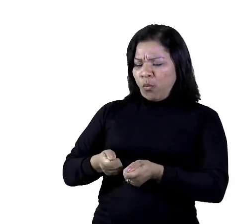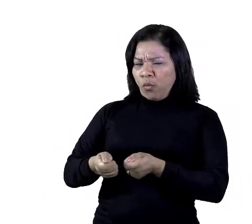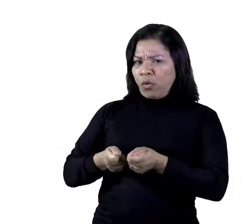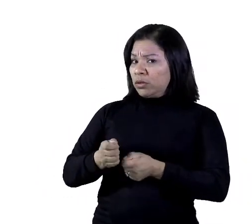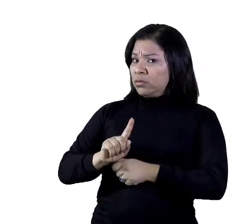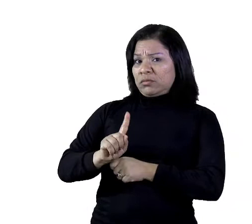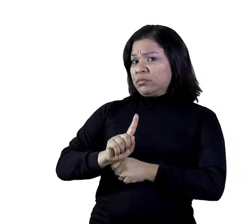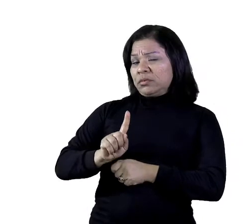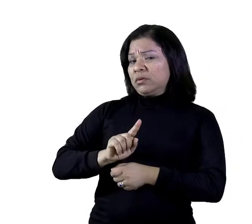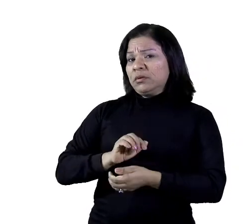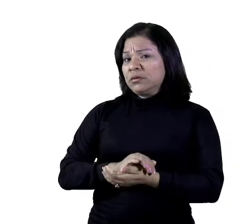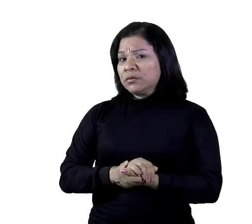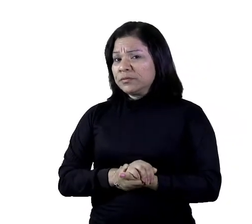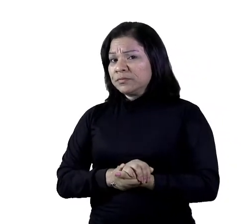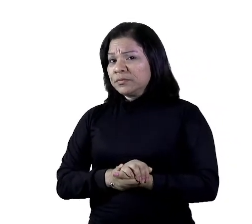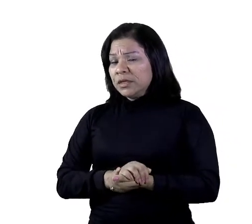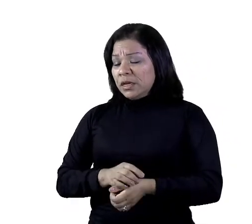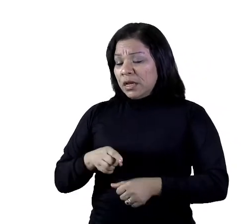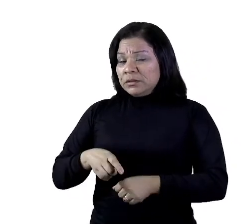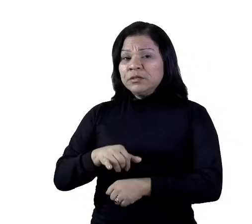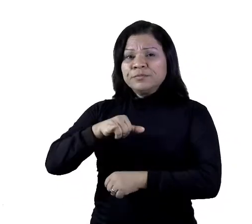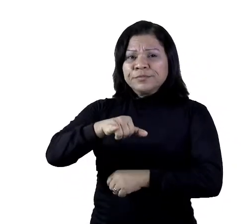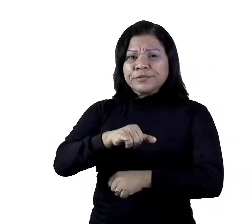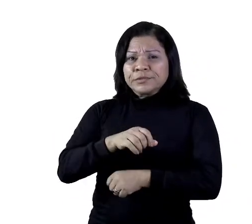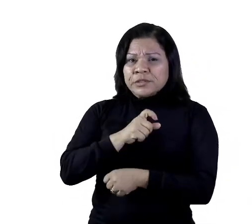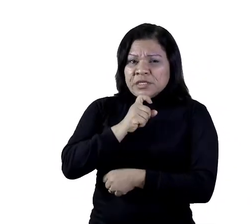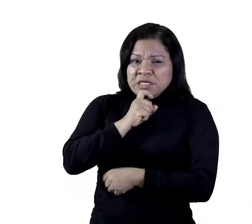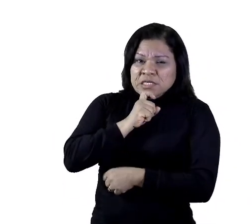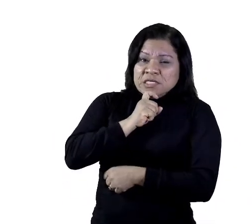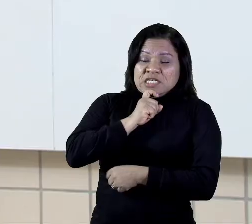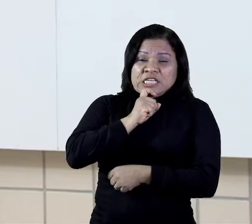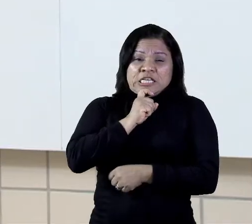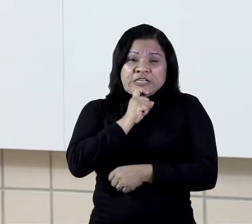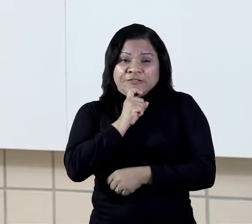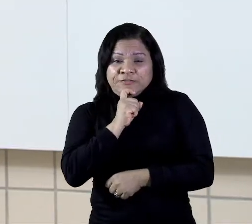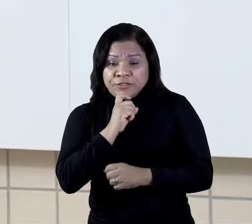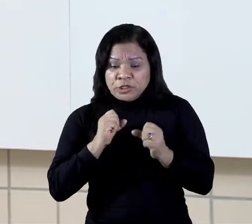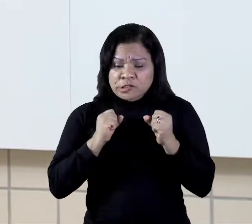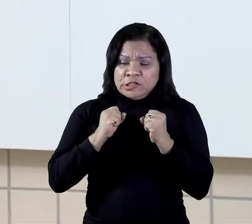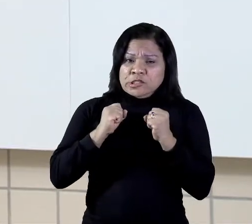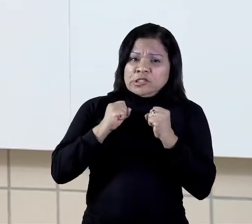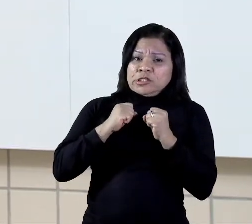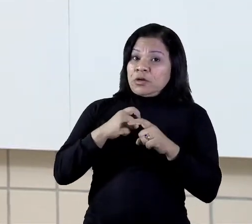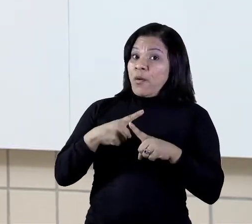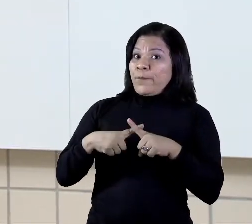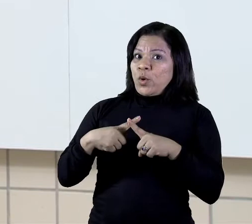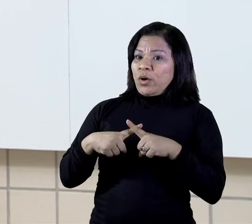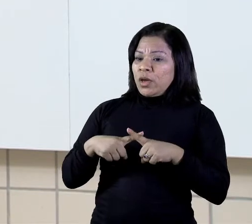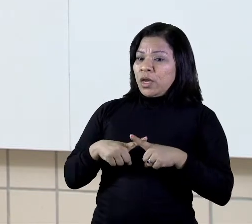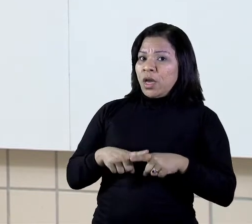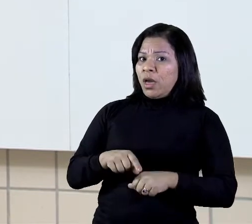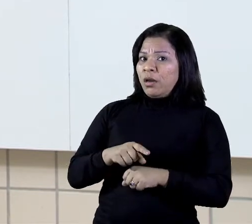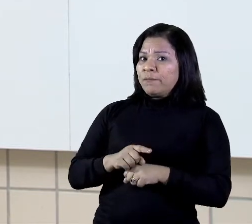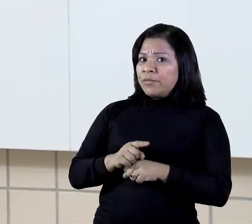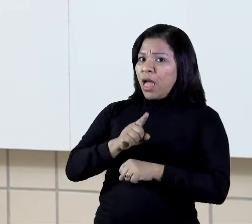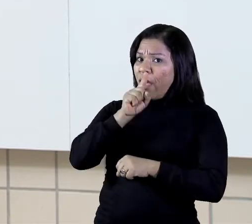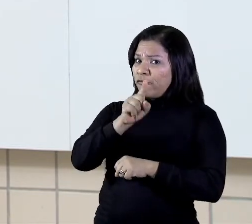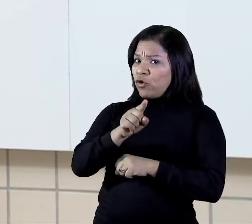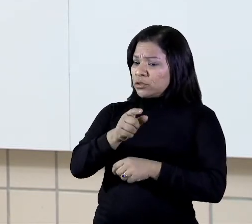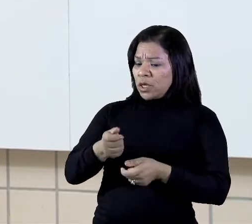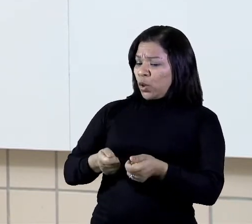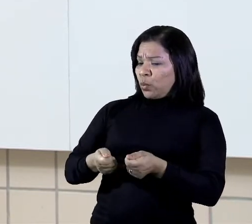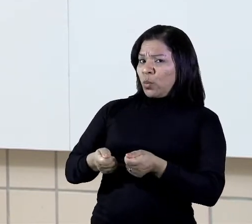revestindo. Então quando a gente vai sentir frio, a gente fica... Por quê? Porque tu não está coordenando. E o movimento